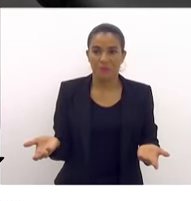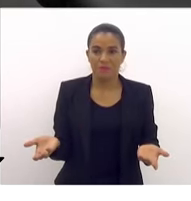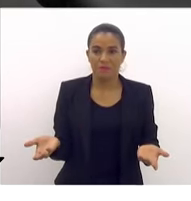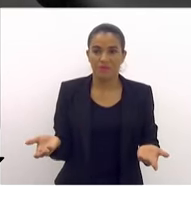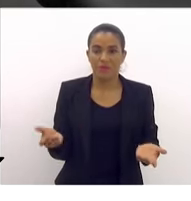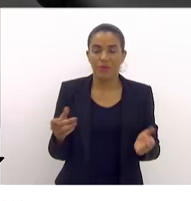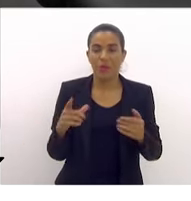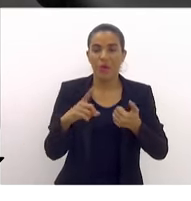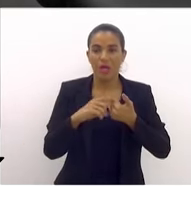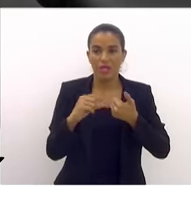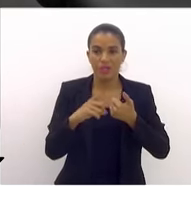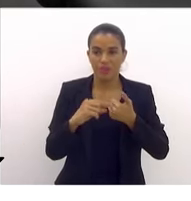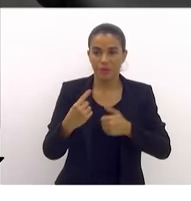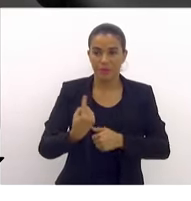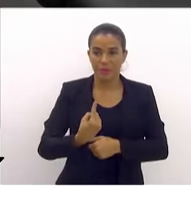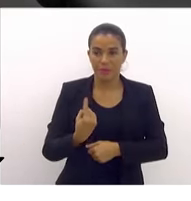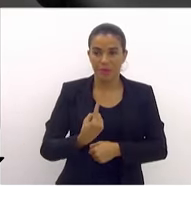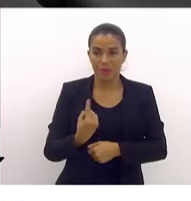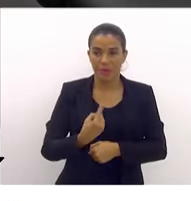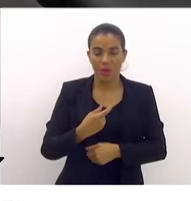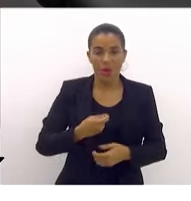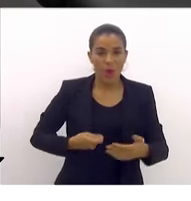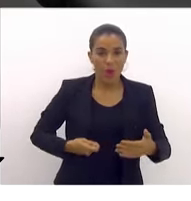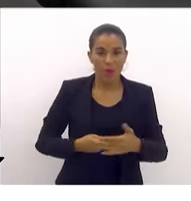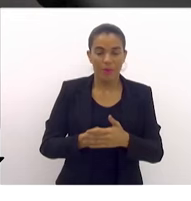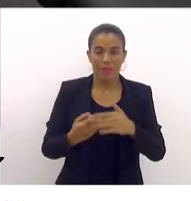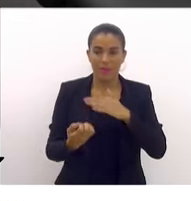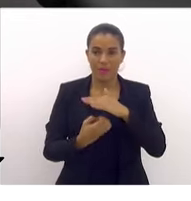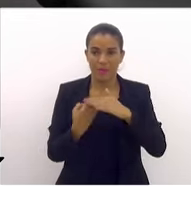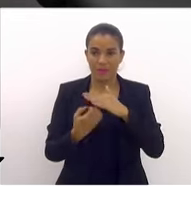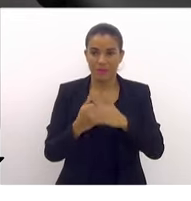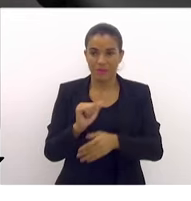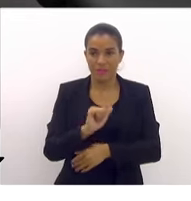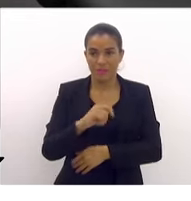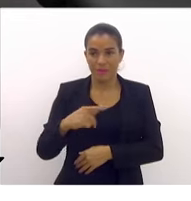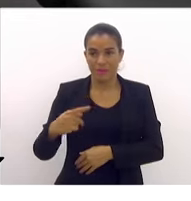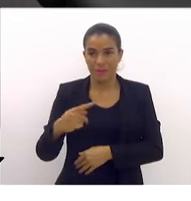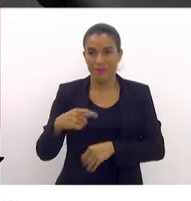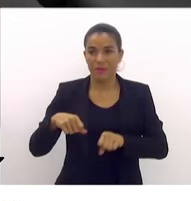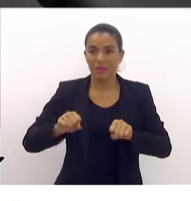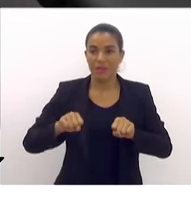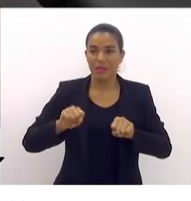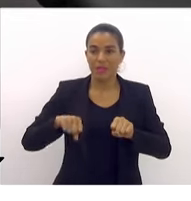Seu artigo 1º. Ficam obrigadas as empresas de aplicativo de entrega.